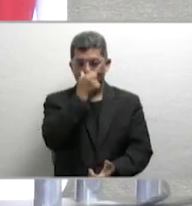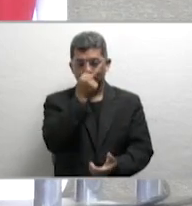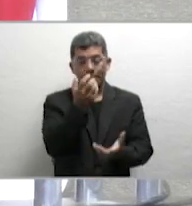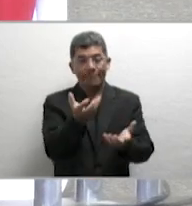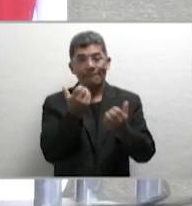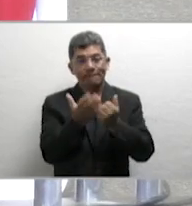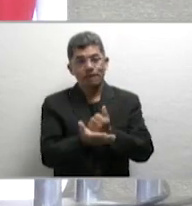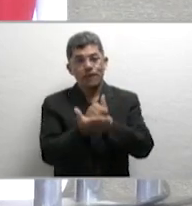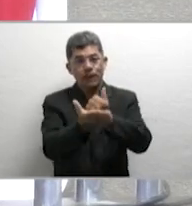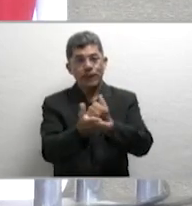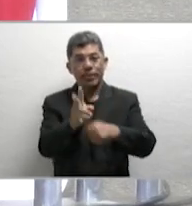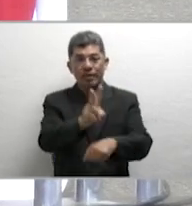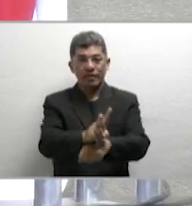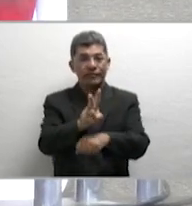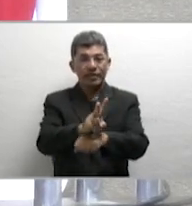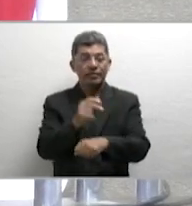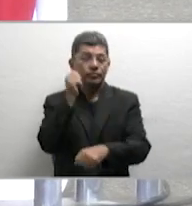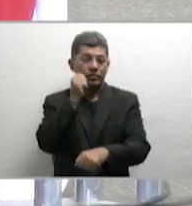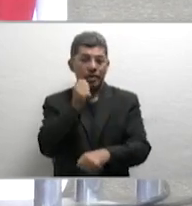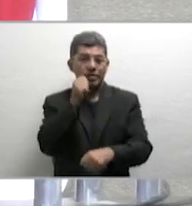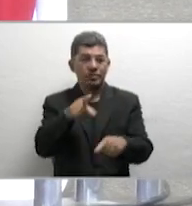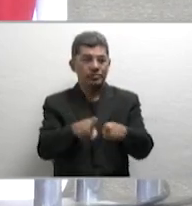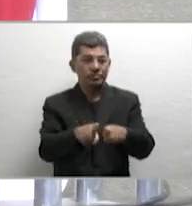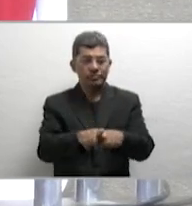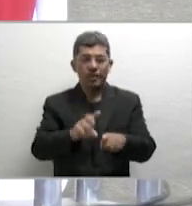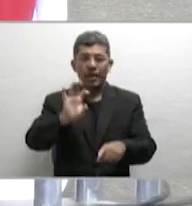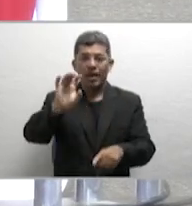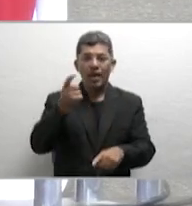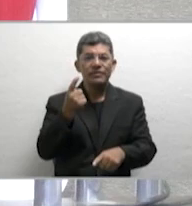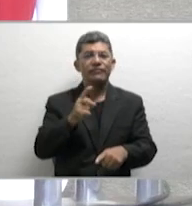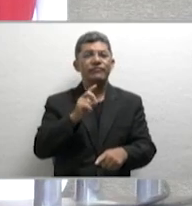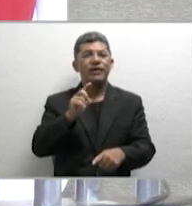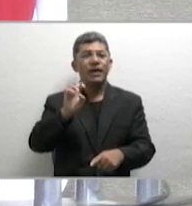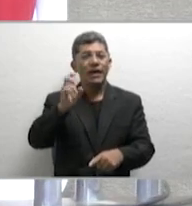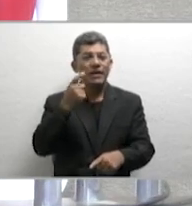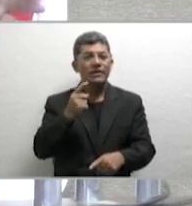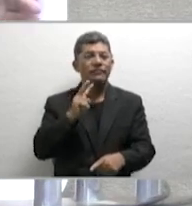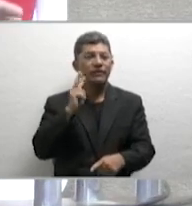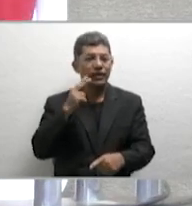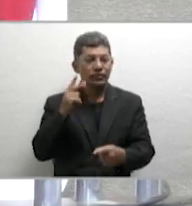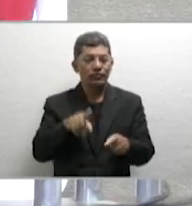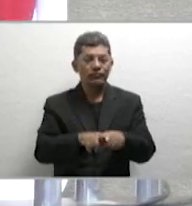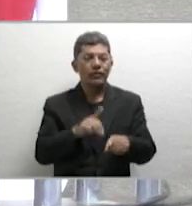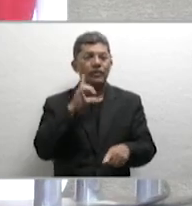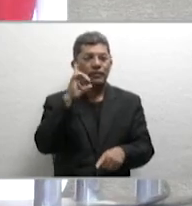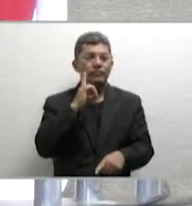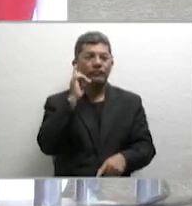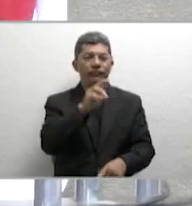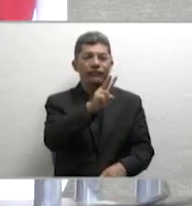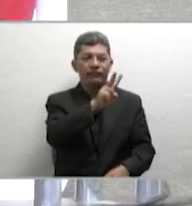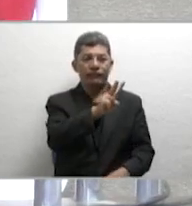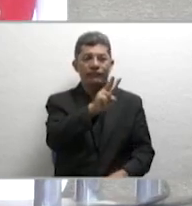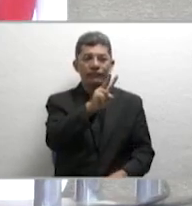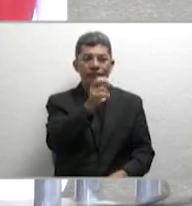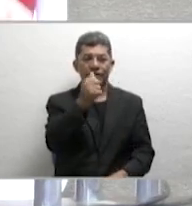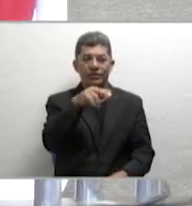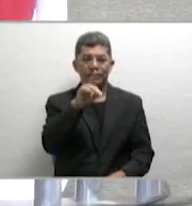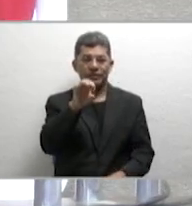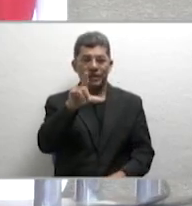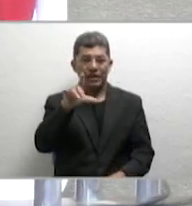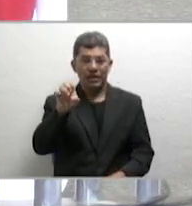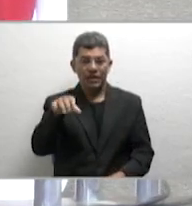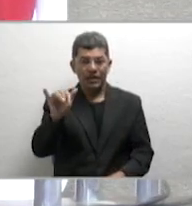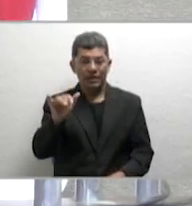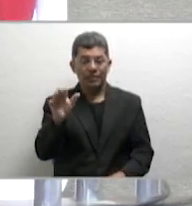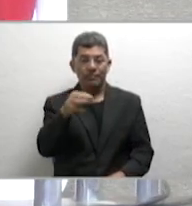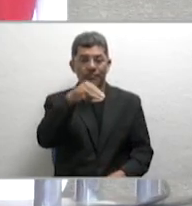contribuir muito com a defesa das mulheres, ex-vereador e hoje deputado Vanderlei Monteiro, um grande guerreiro que teve coragem,